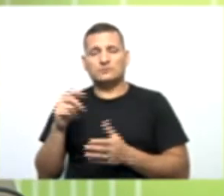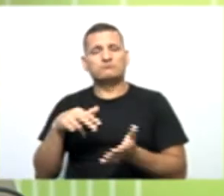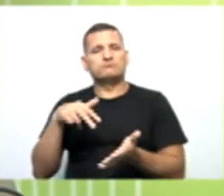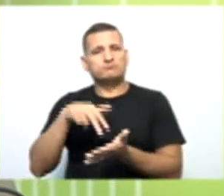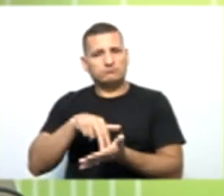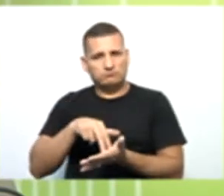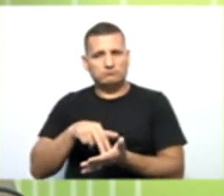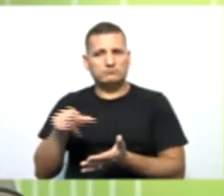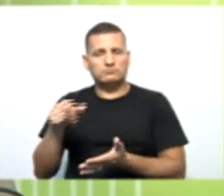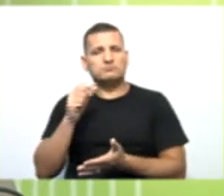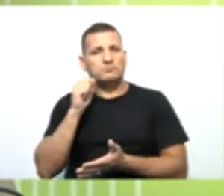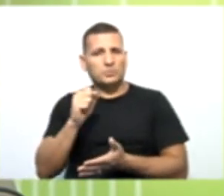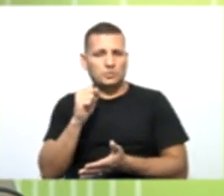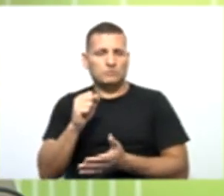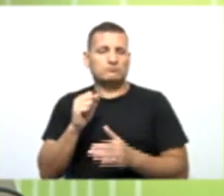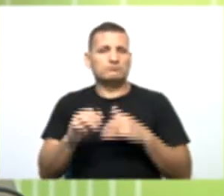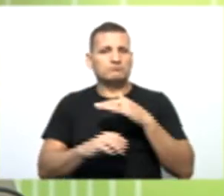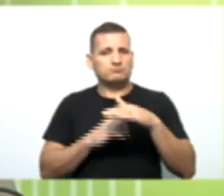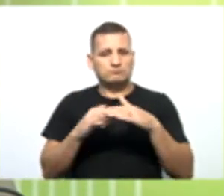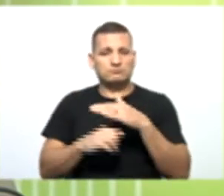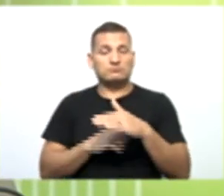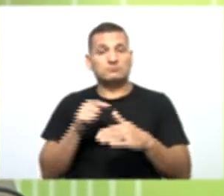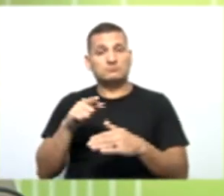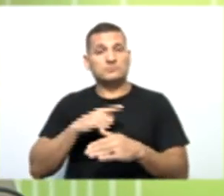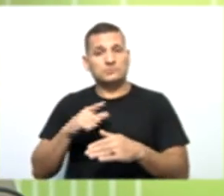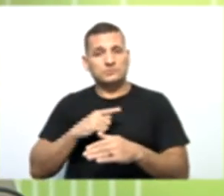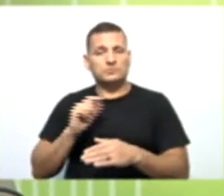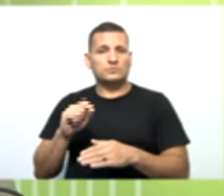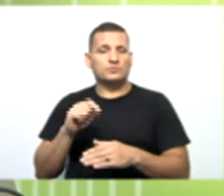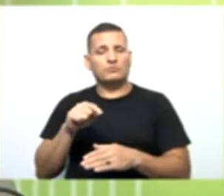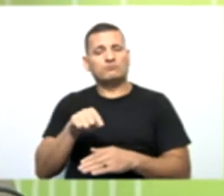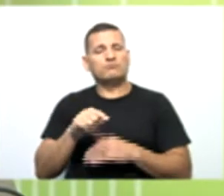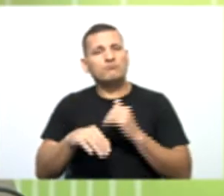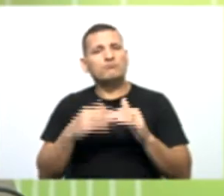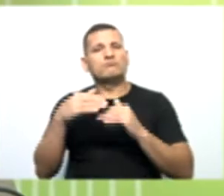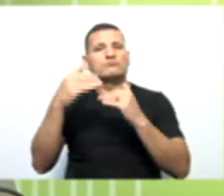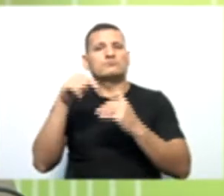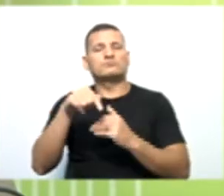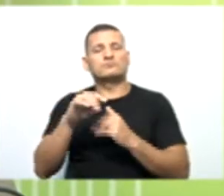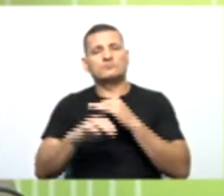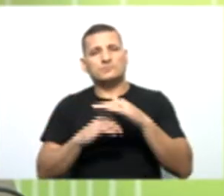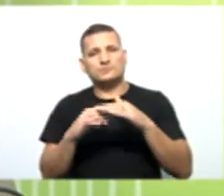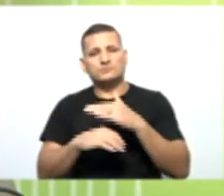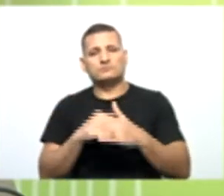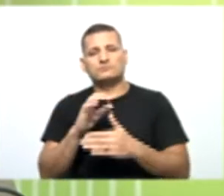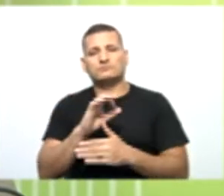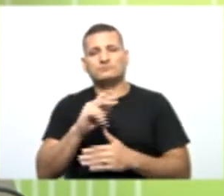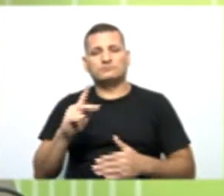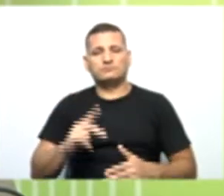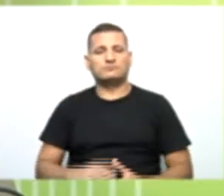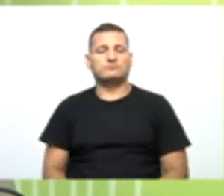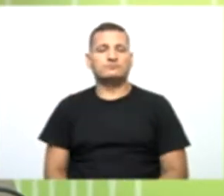pode ser bastante empreendedor e isso só traz ganho para a empresa, para a cooperativa.